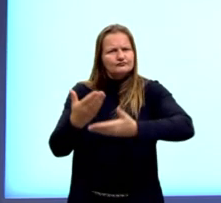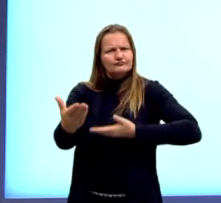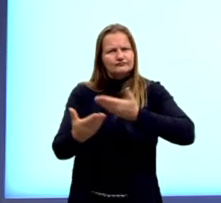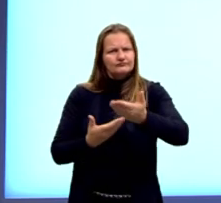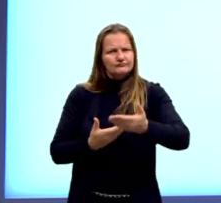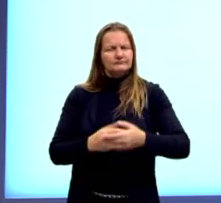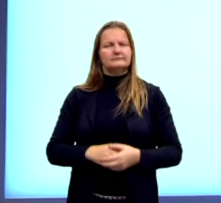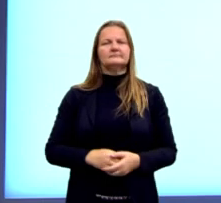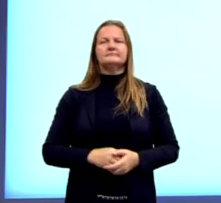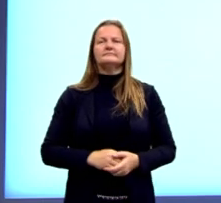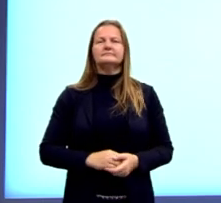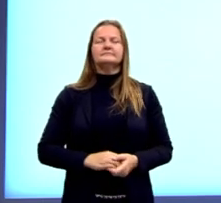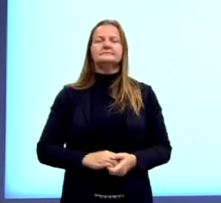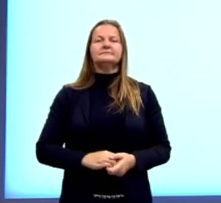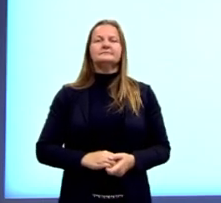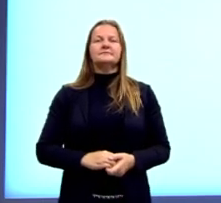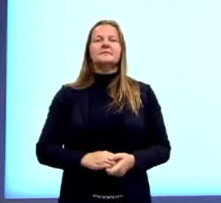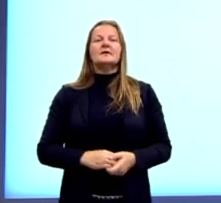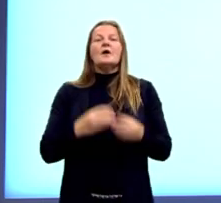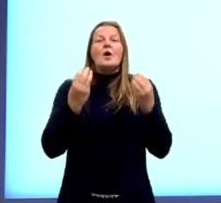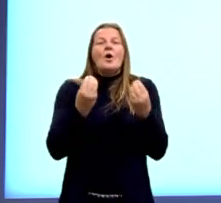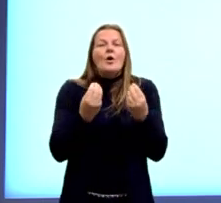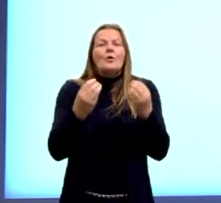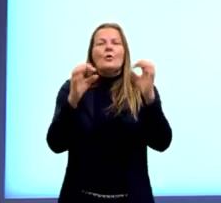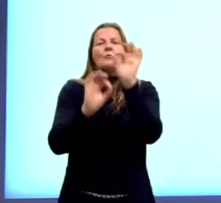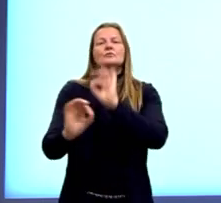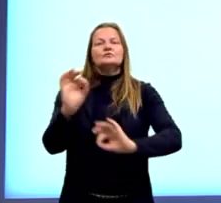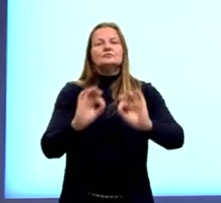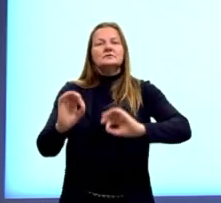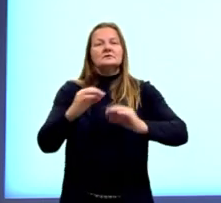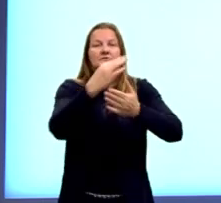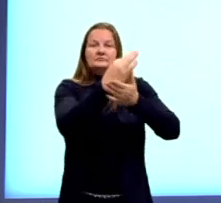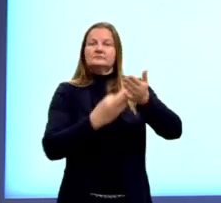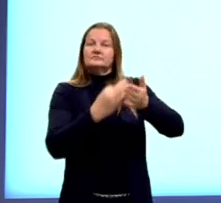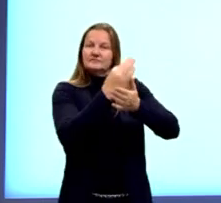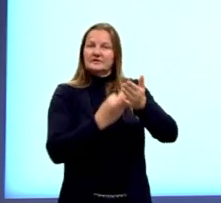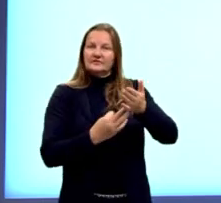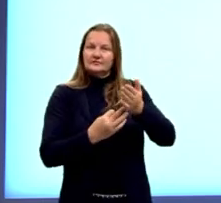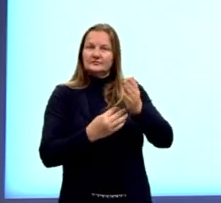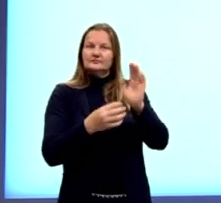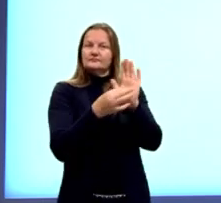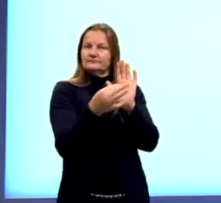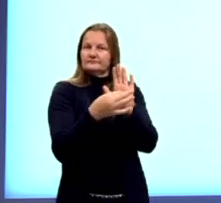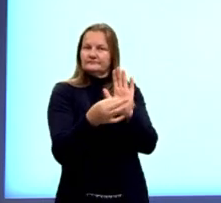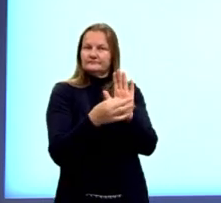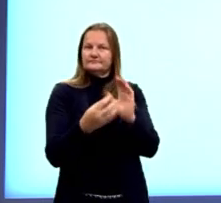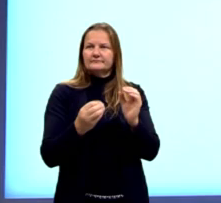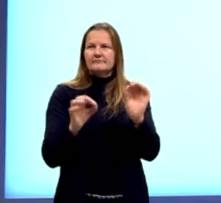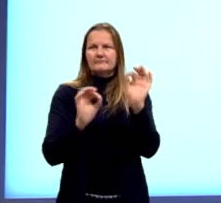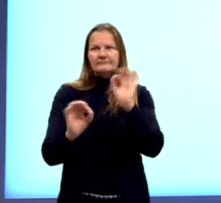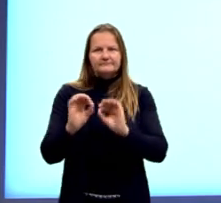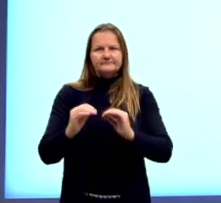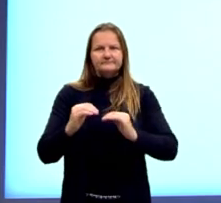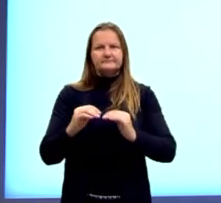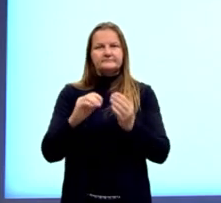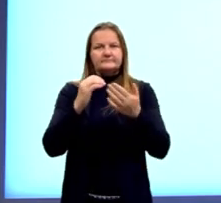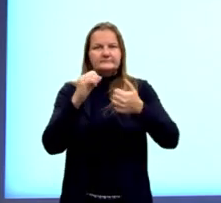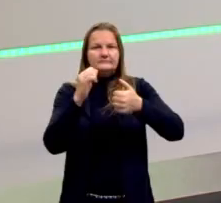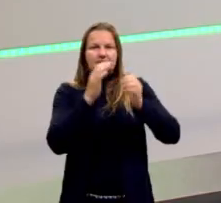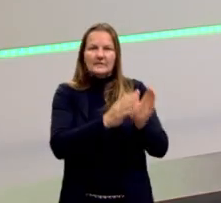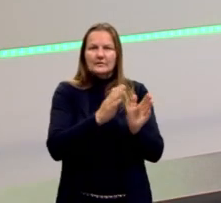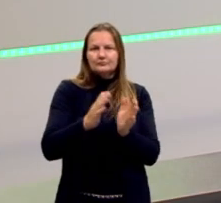coisa como é que se organizam um texto argumentativo a gente tem